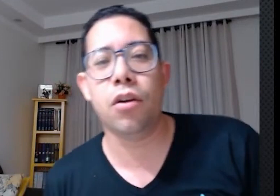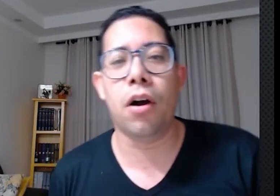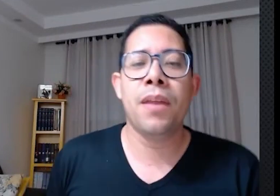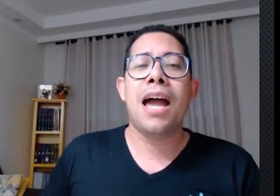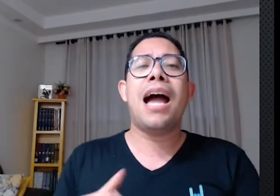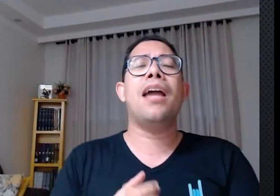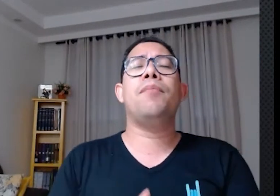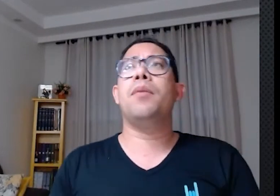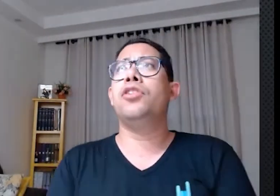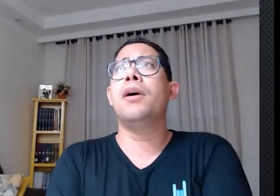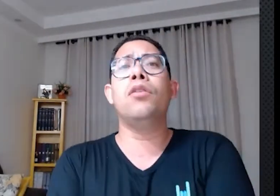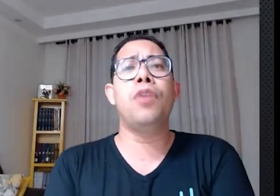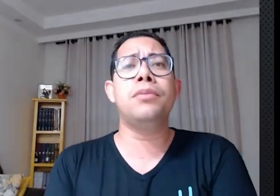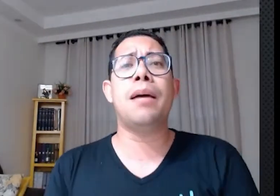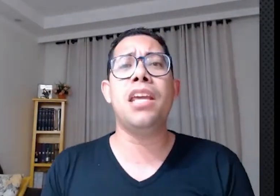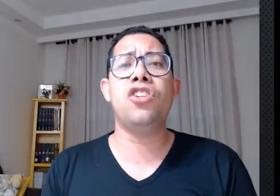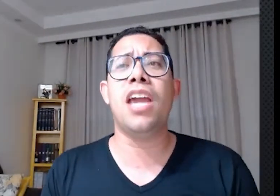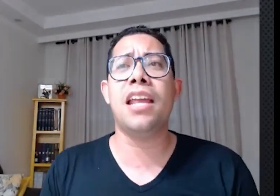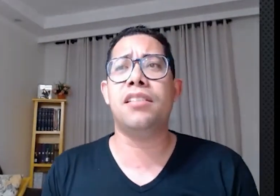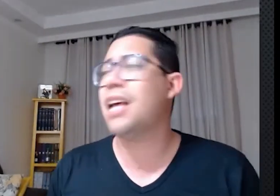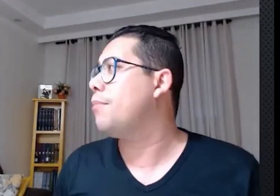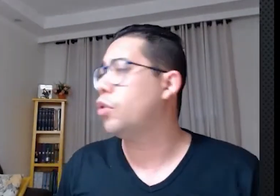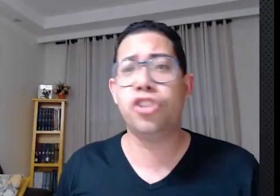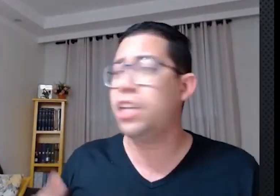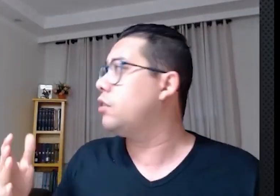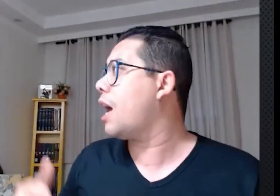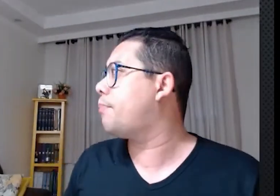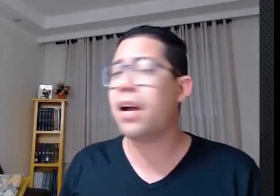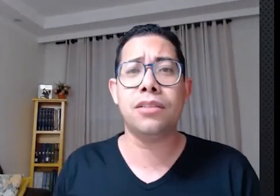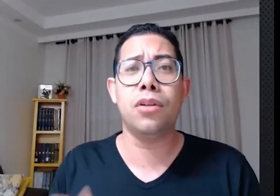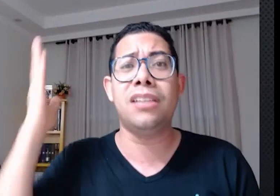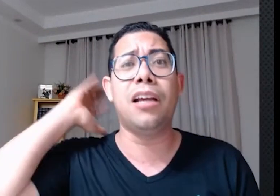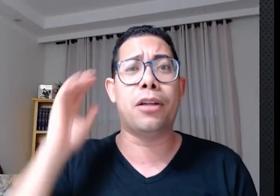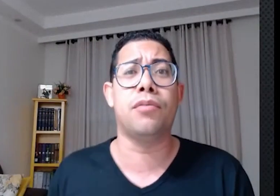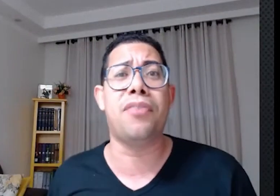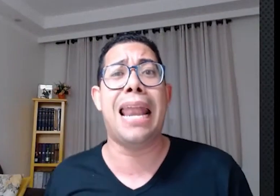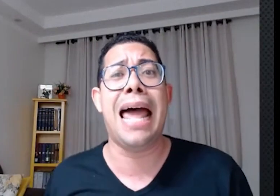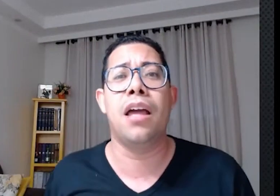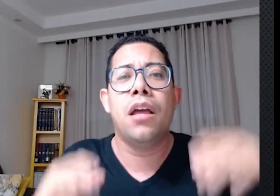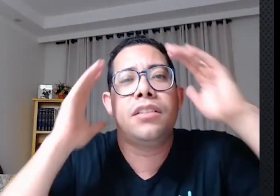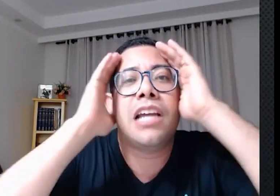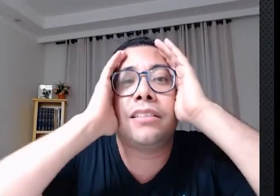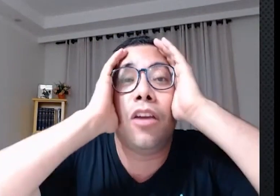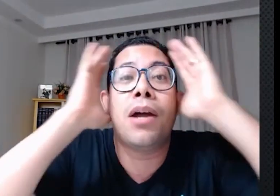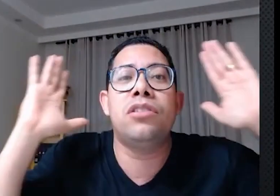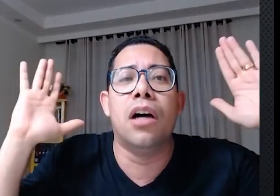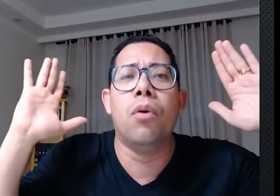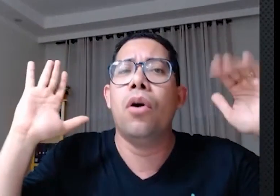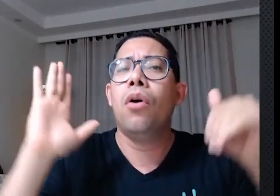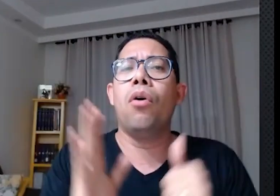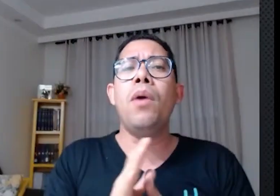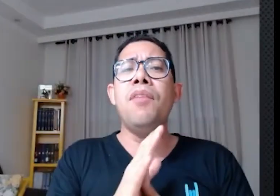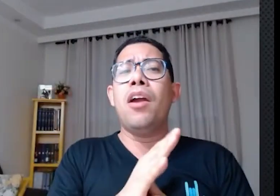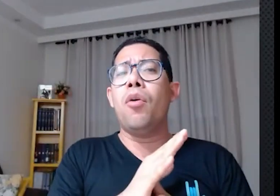fala assim, ó, ai, meus irmãos, vamos abrir em Gênesis. Ai, meu Deus, Gênesis, rapaz, eu nem sei o que o pastor vai falar. Você já tem uma